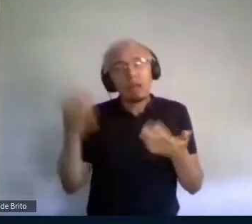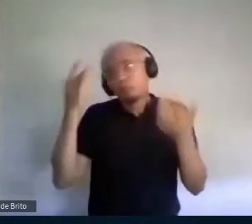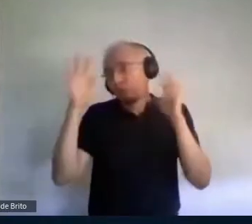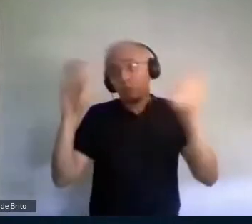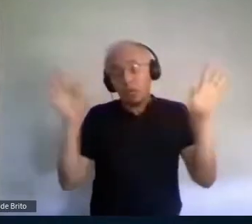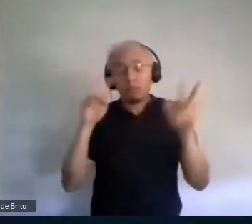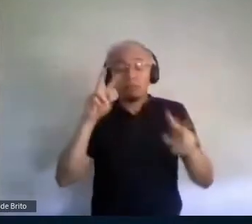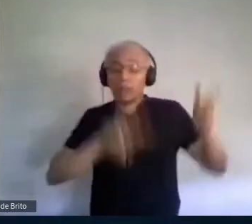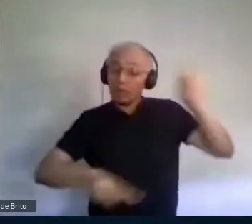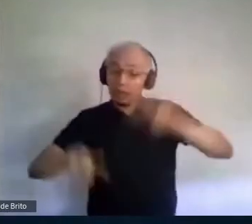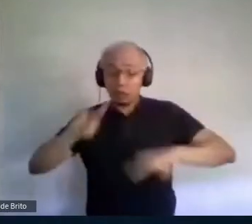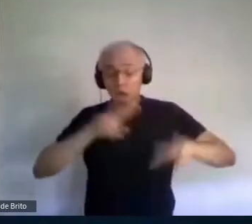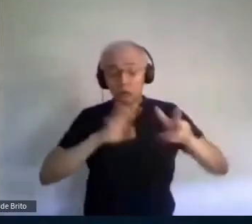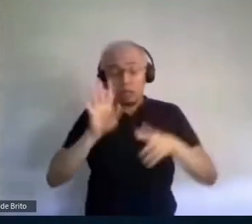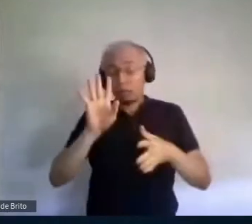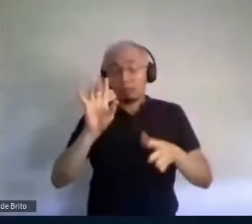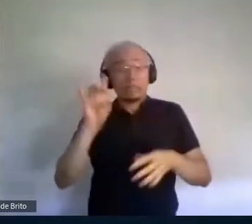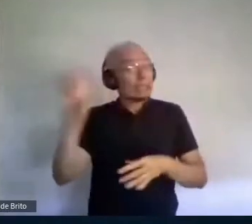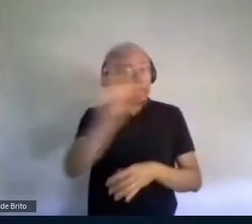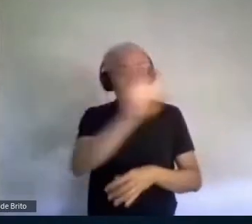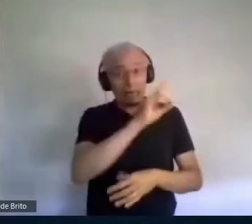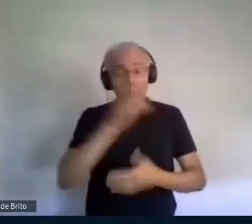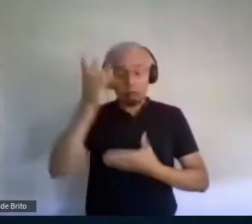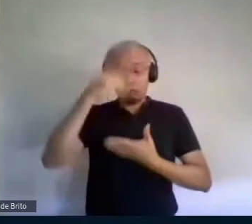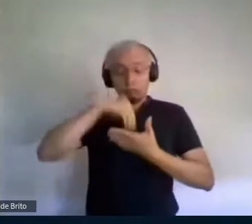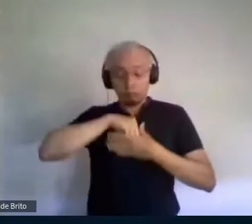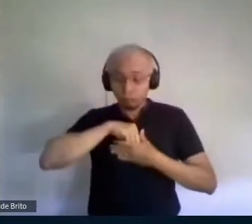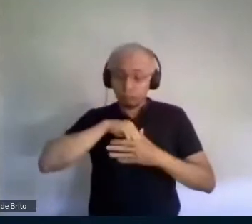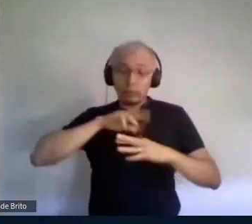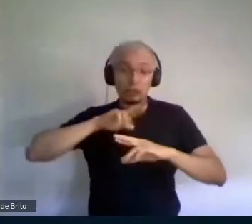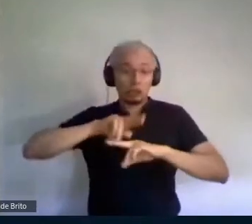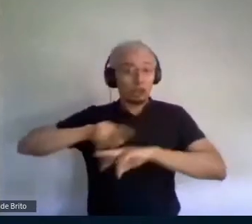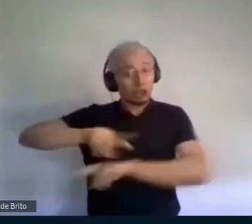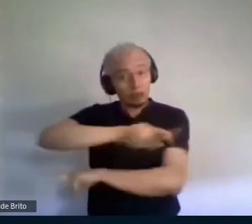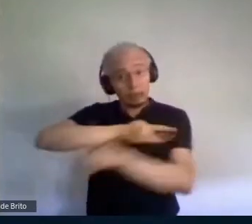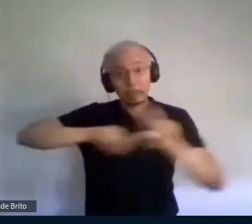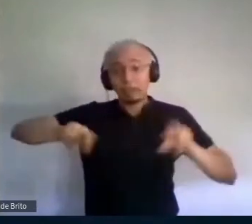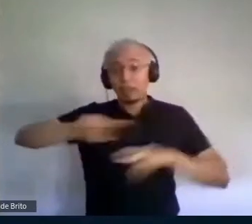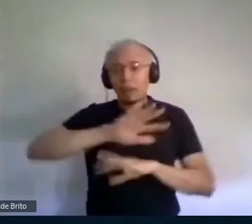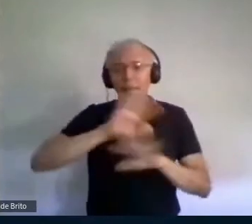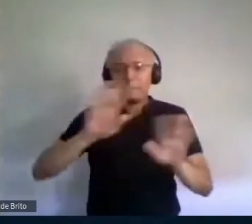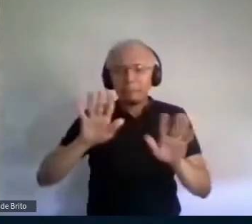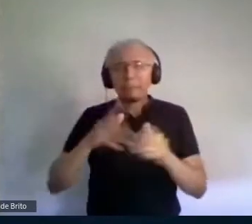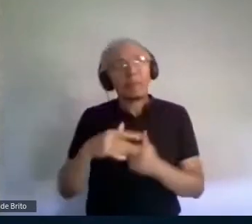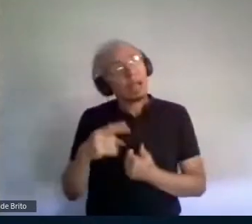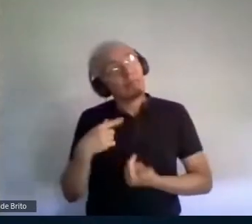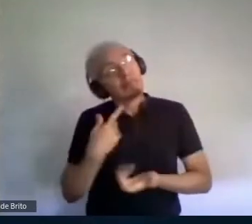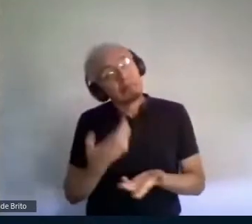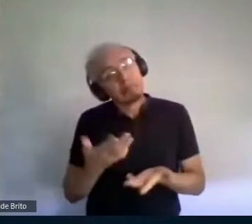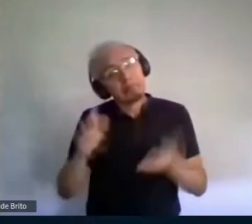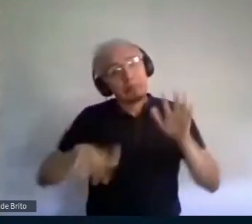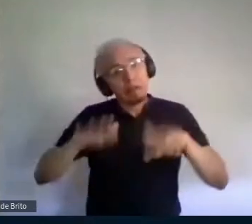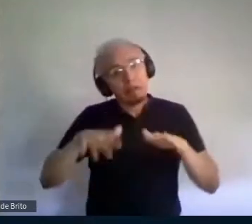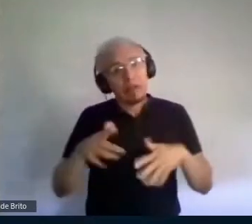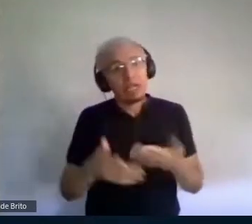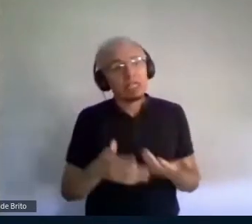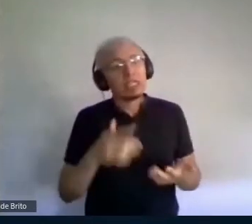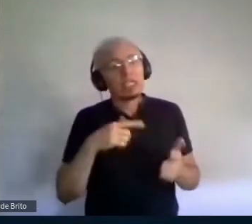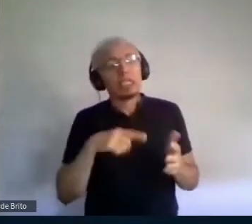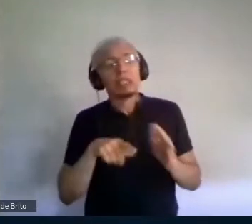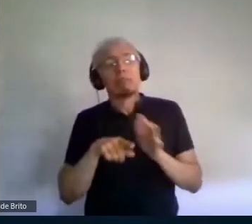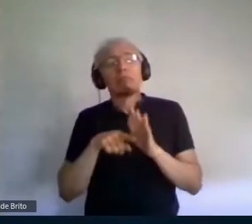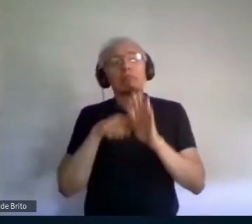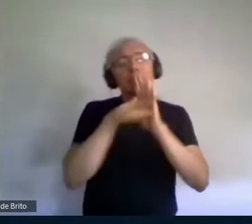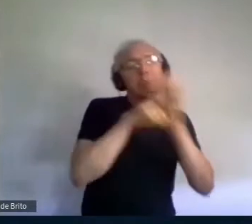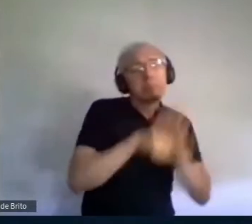leitura ela é subjetiva de cada um. Mas não seria você estar, a partir da literatura, do levantamento